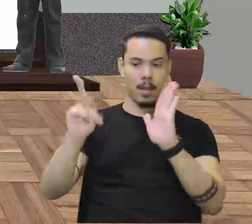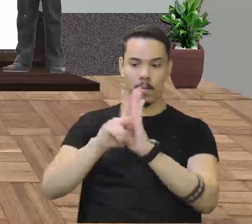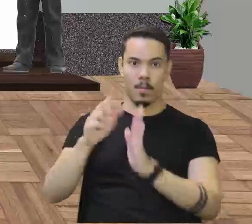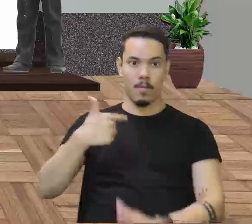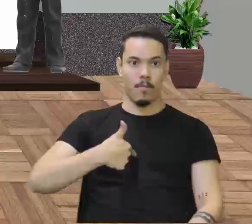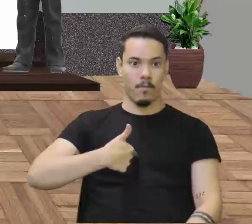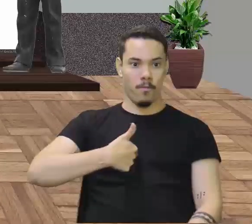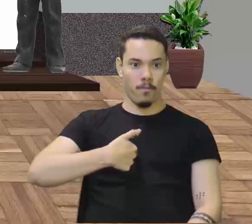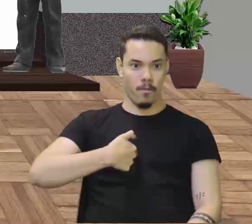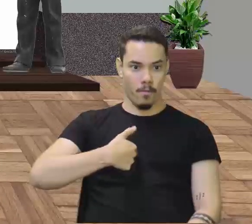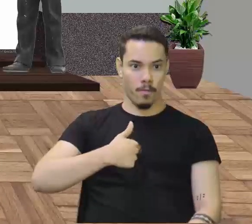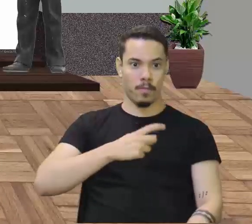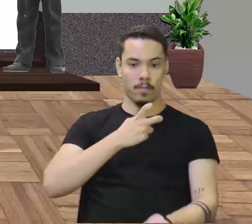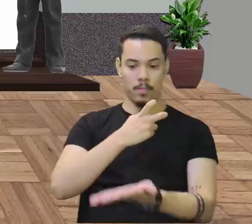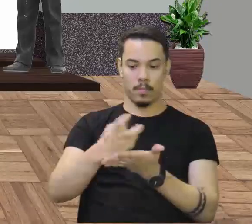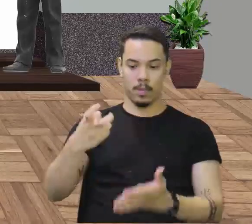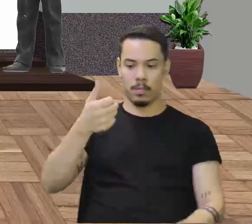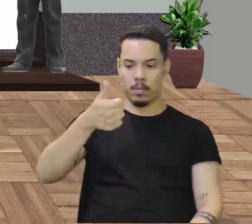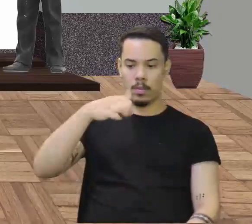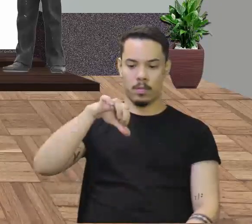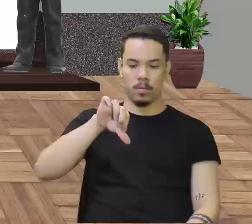Vargas sai em 1945.